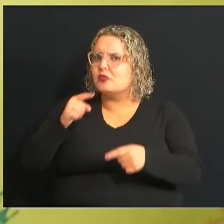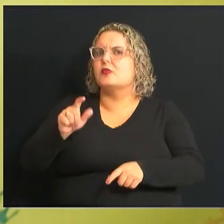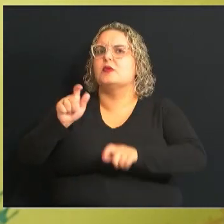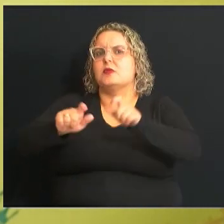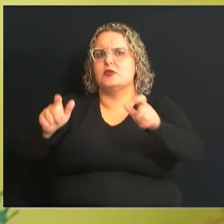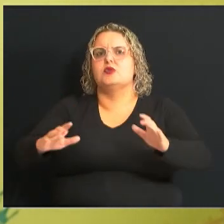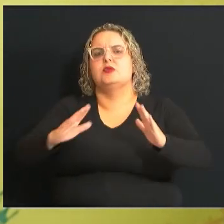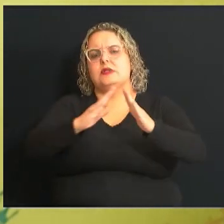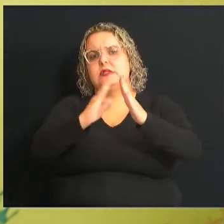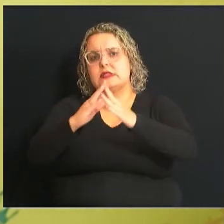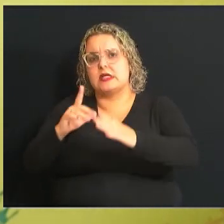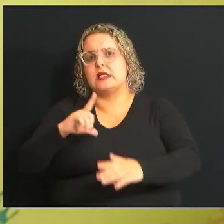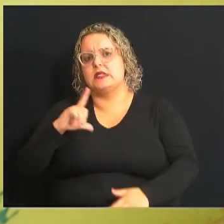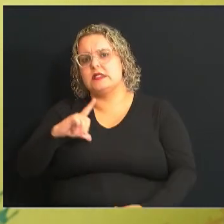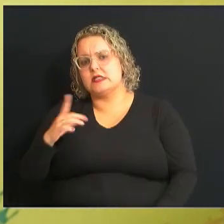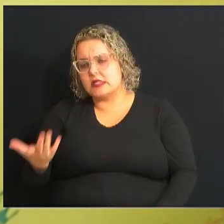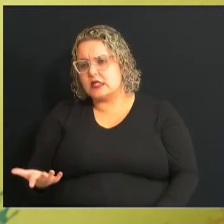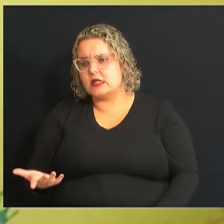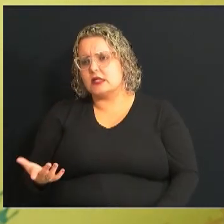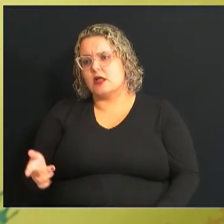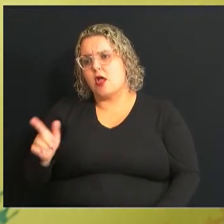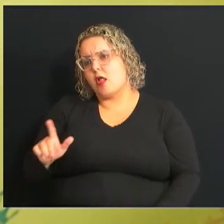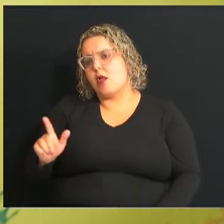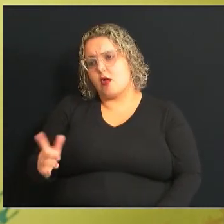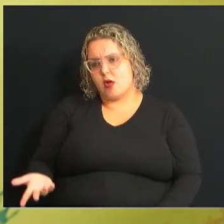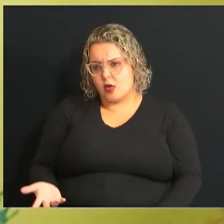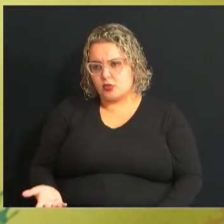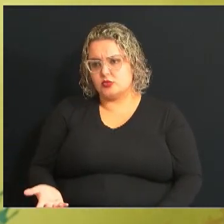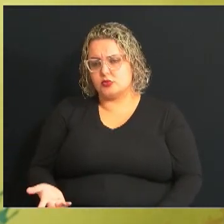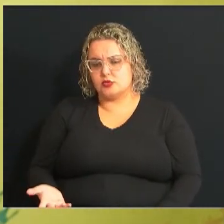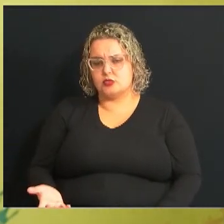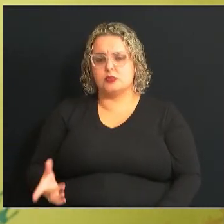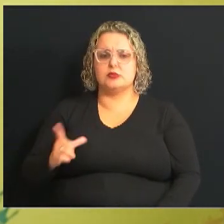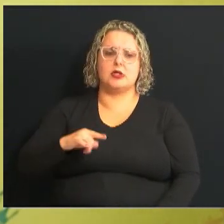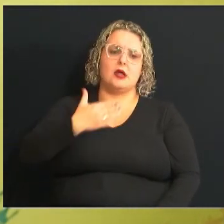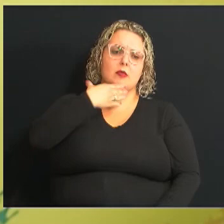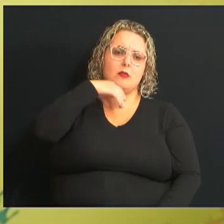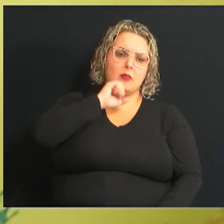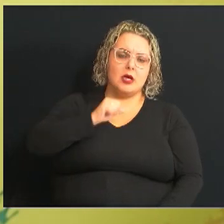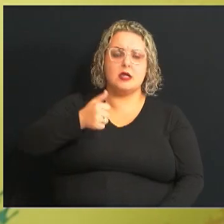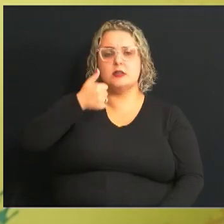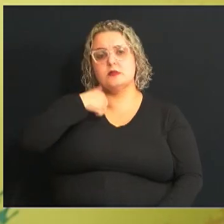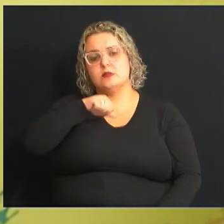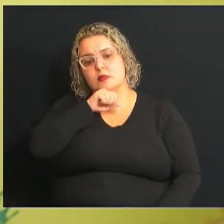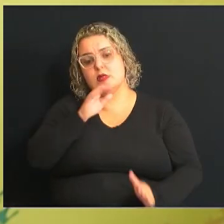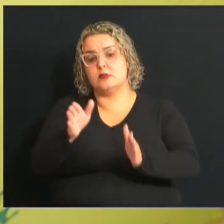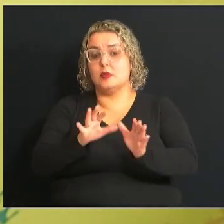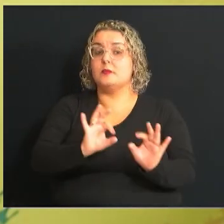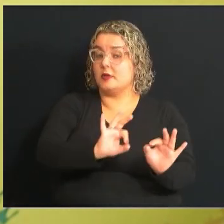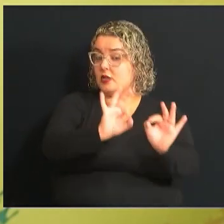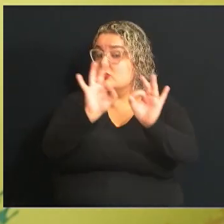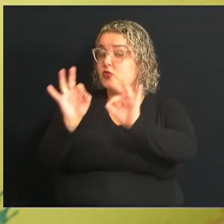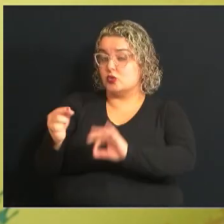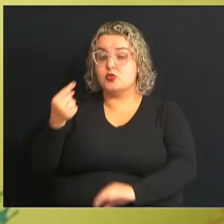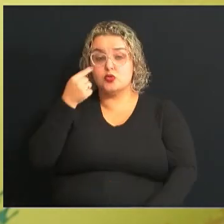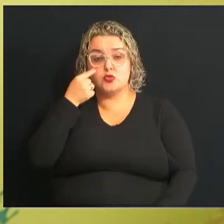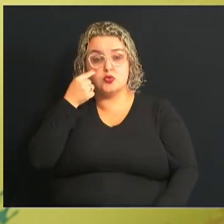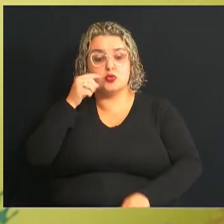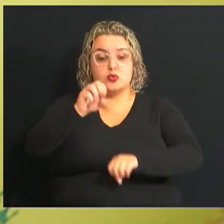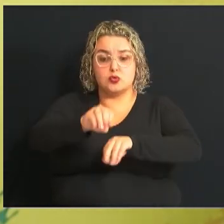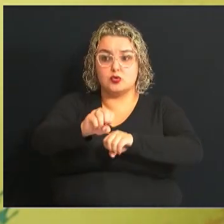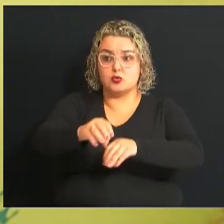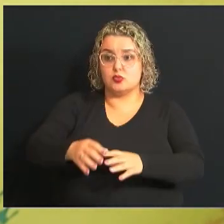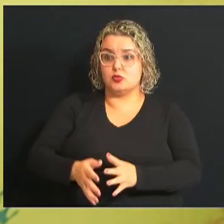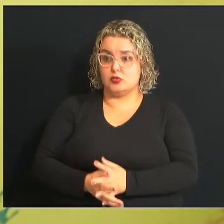casa tem, evidente que tem muitos pais nesse momento acompanhando o quadro de olho na